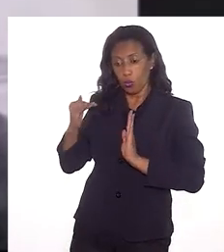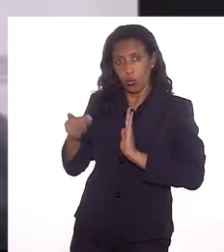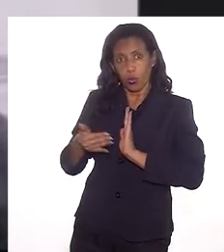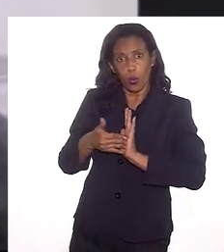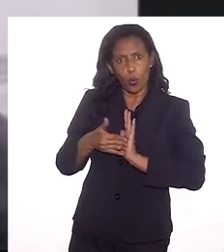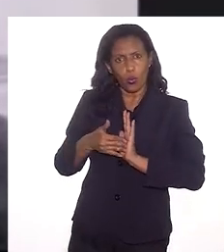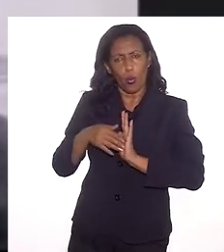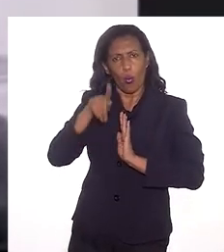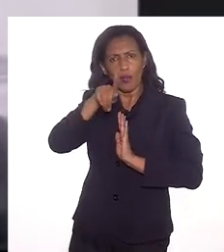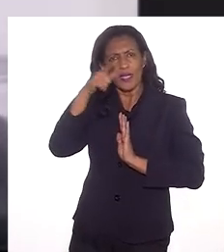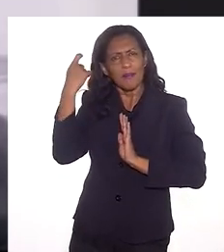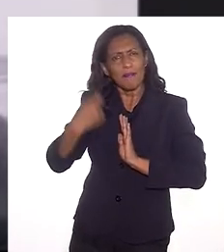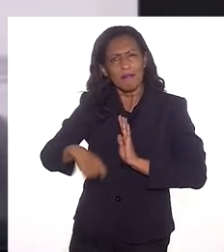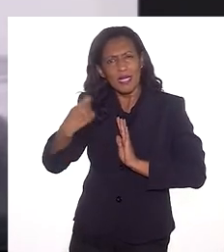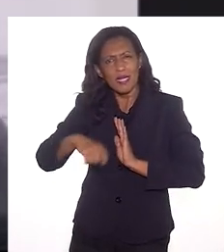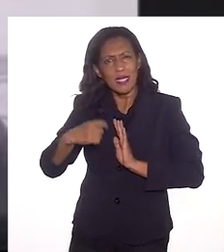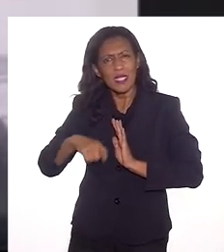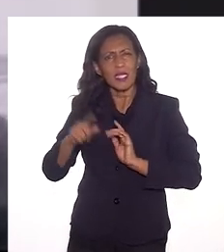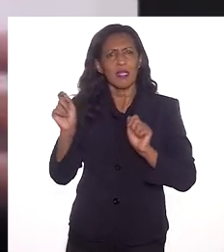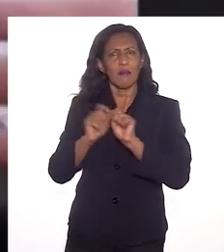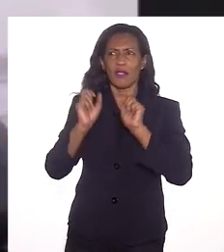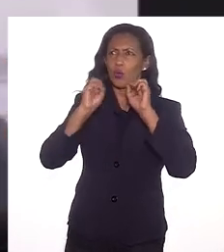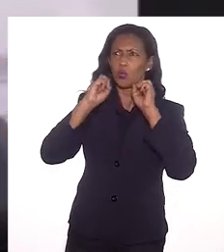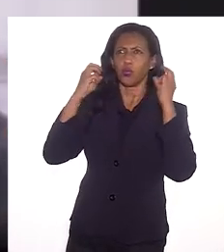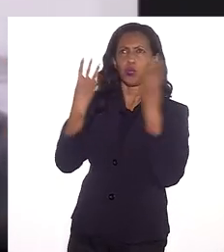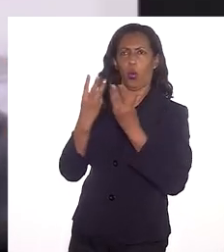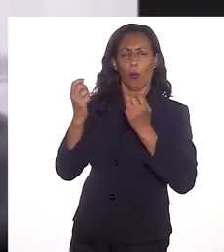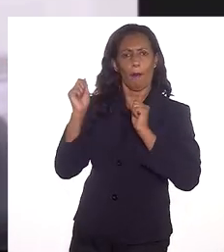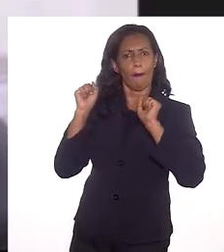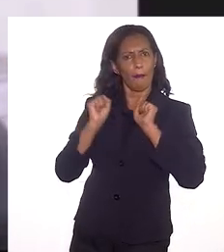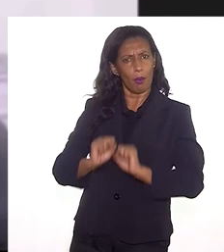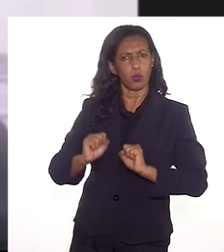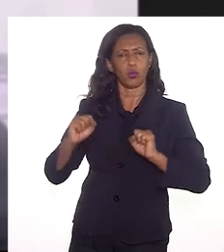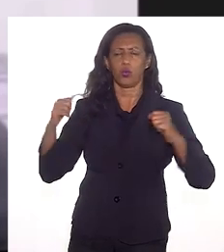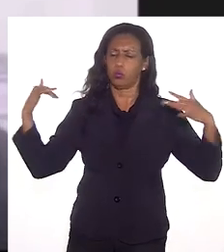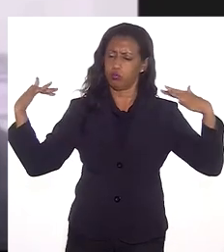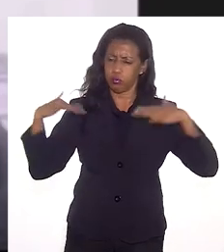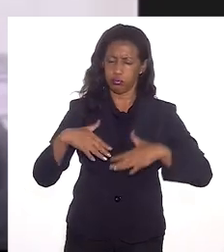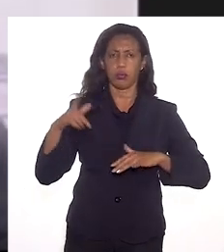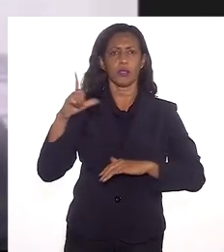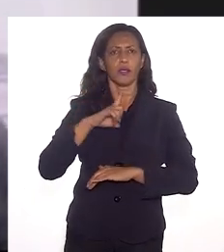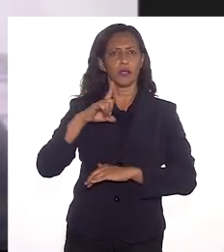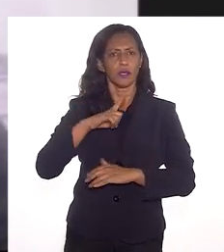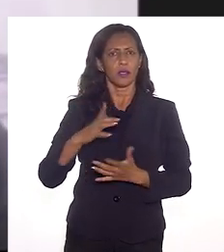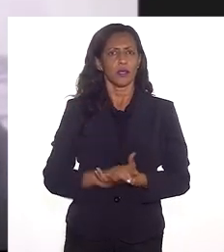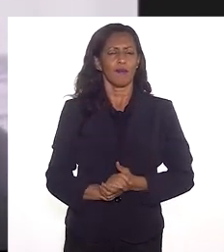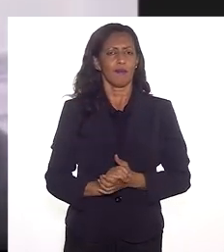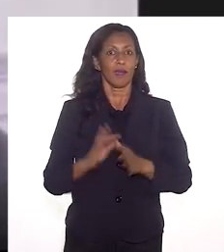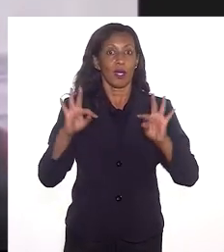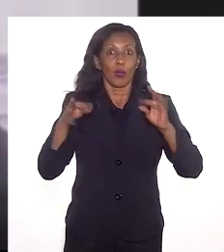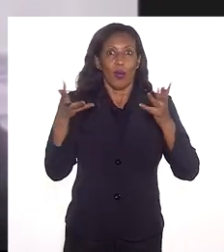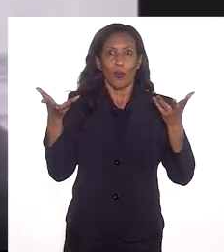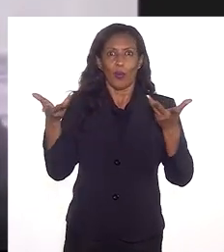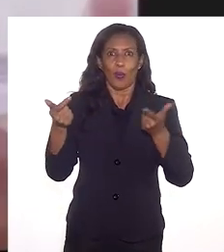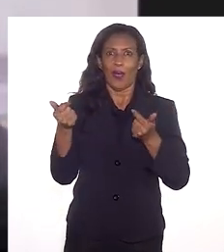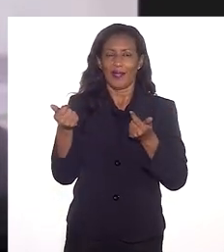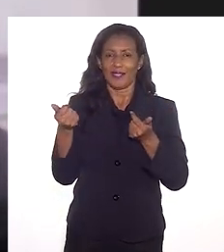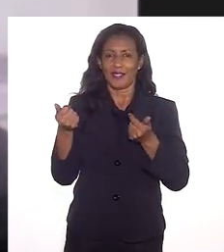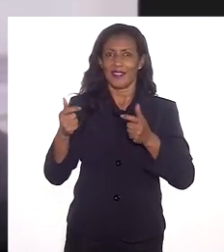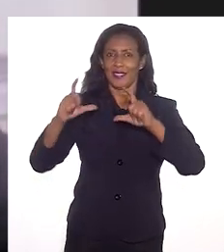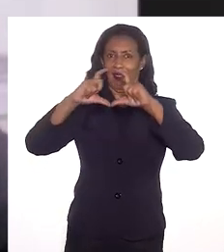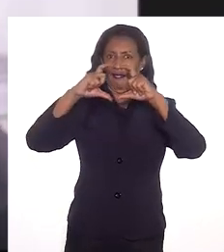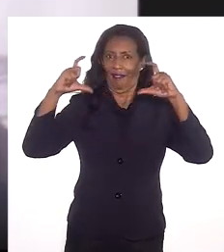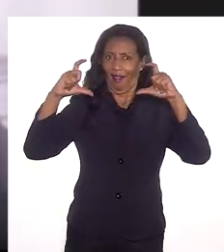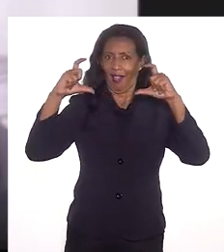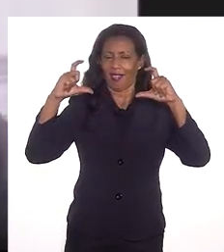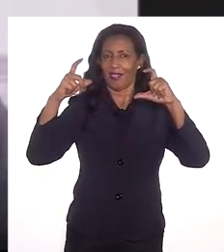tem tem tudo que você precisa para sediar um evento Global um evento desse porte e com toda